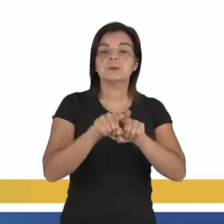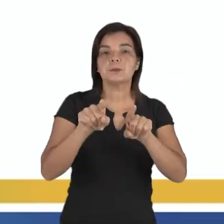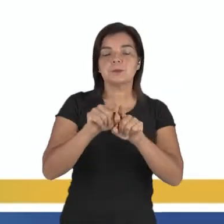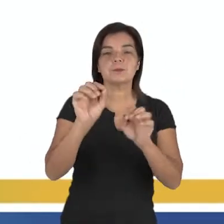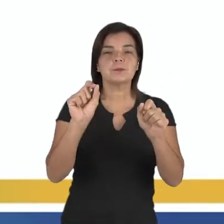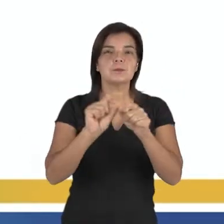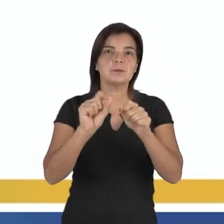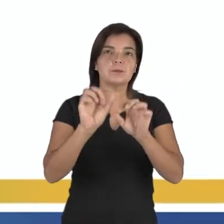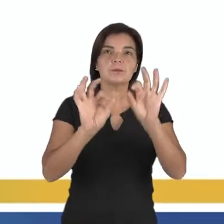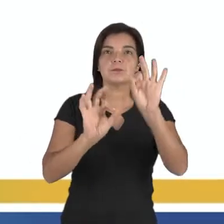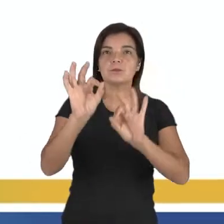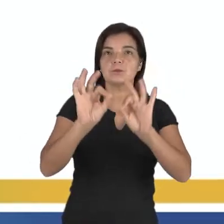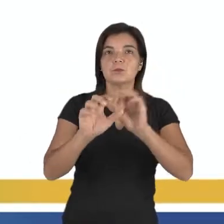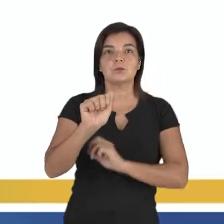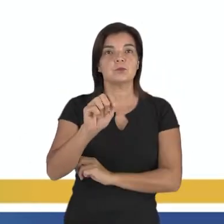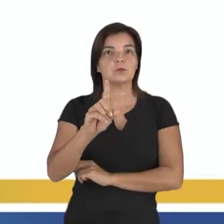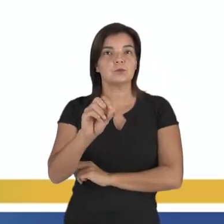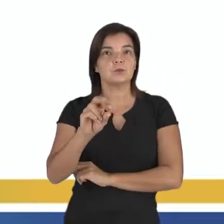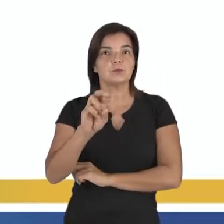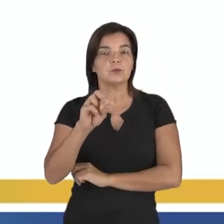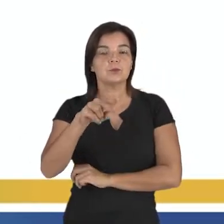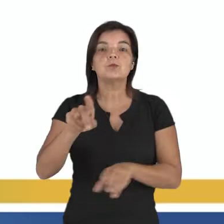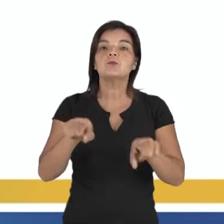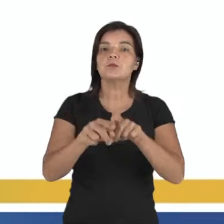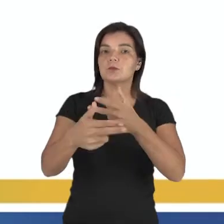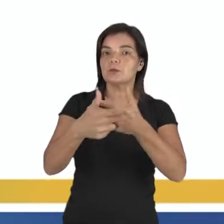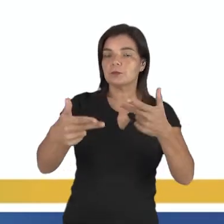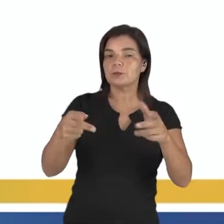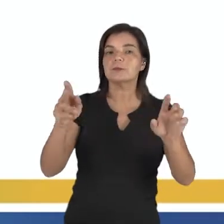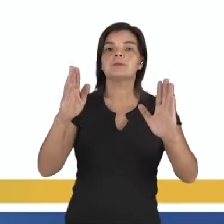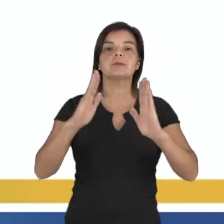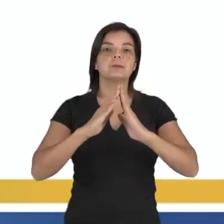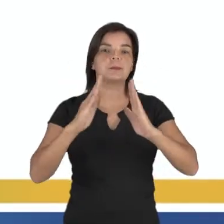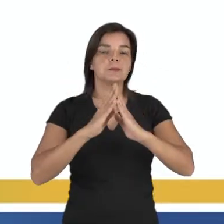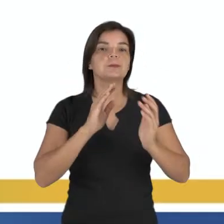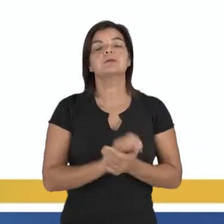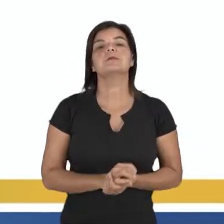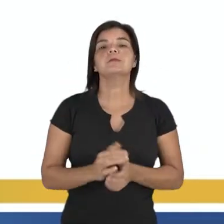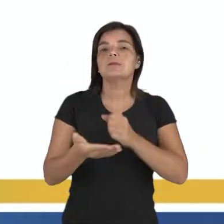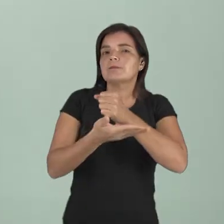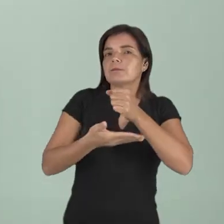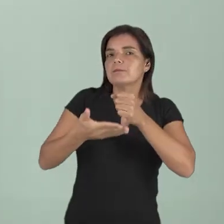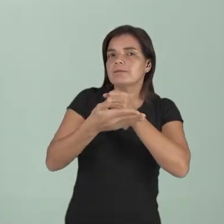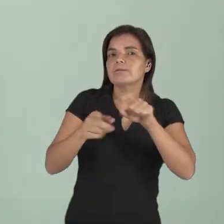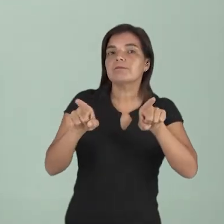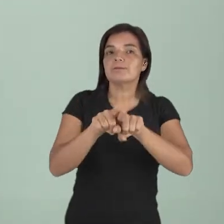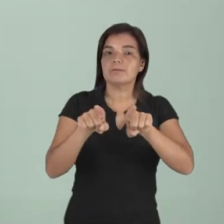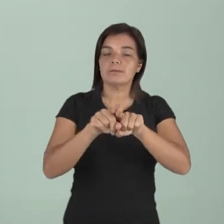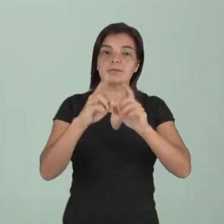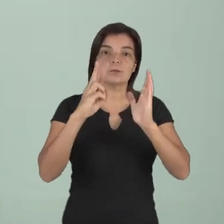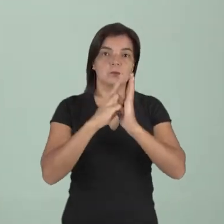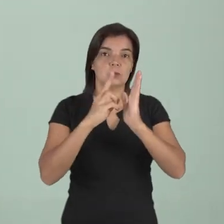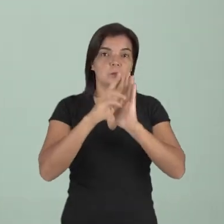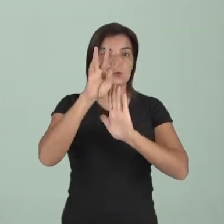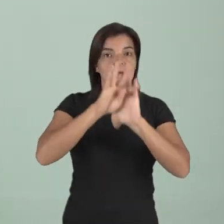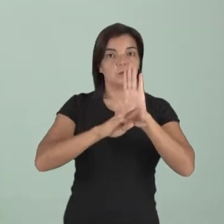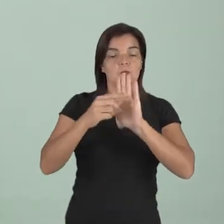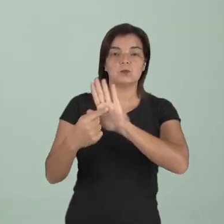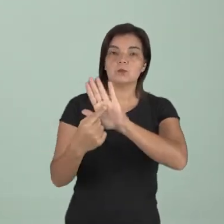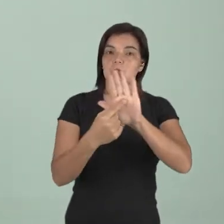produzem tecidos, adornos e utensílios. Então, basicamente, essa produção indígena que esse